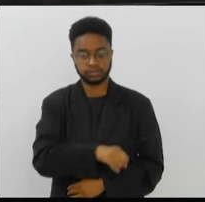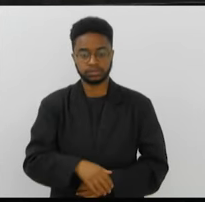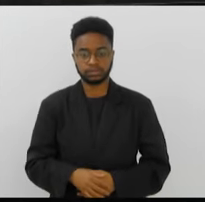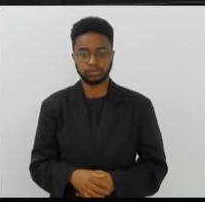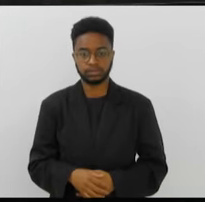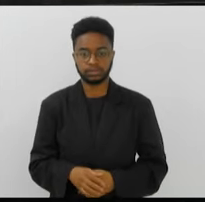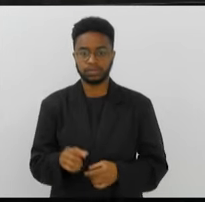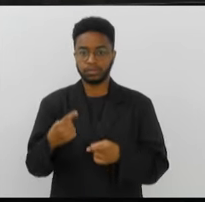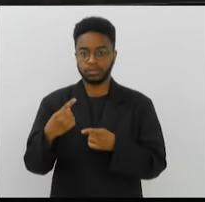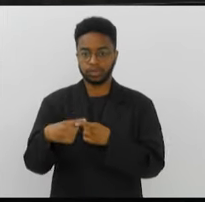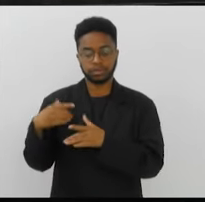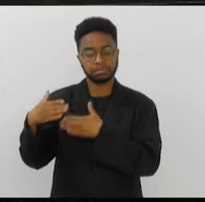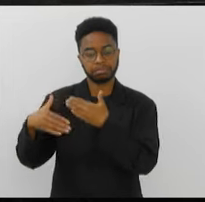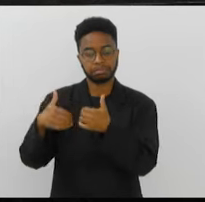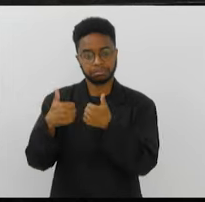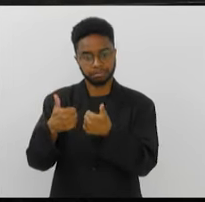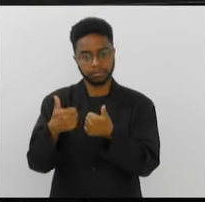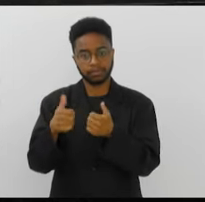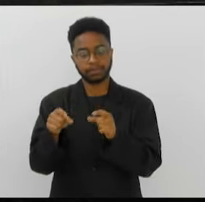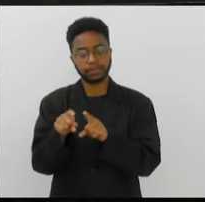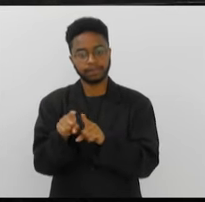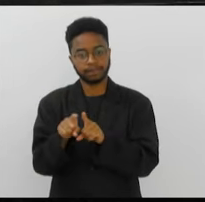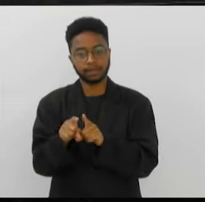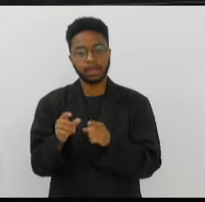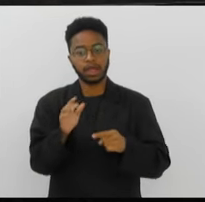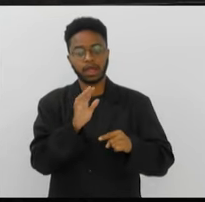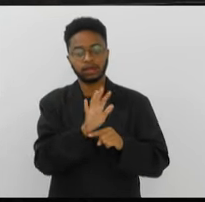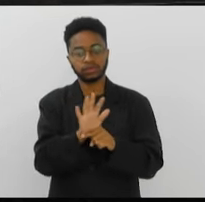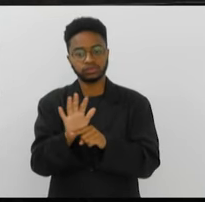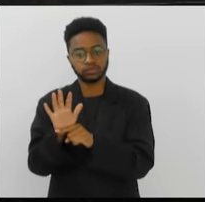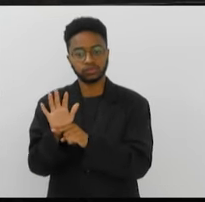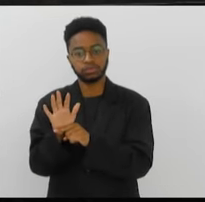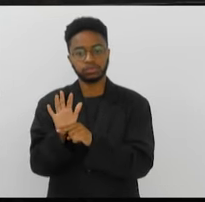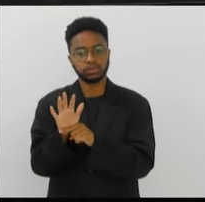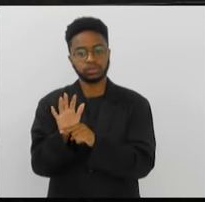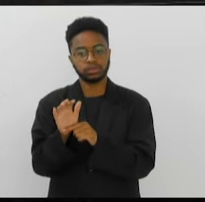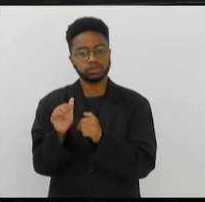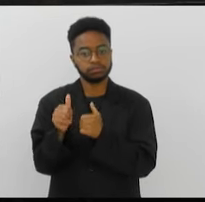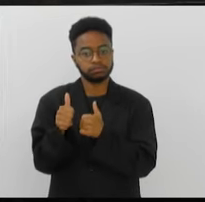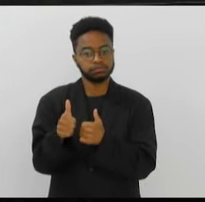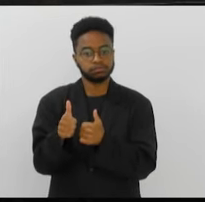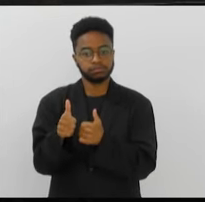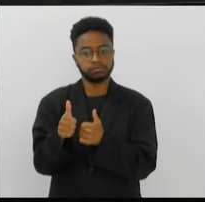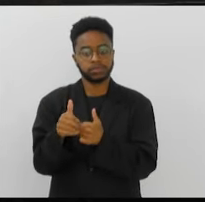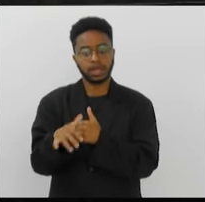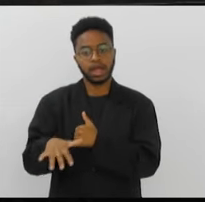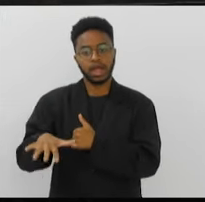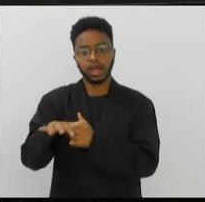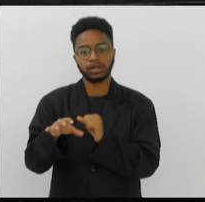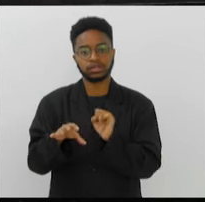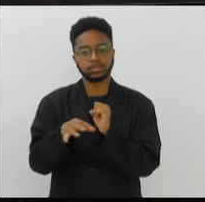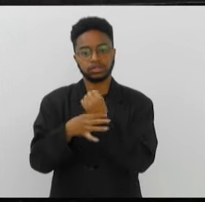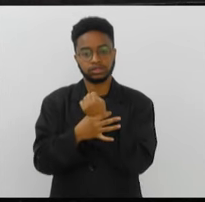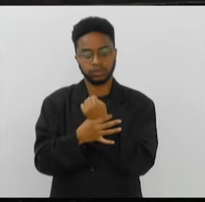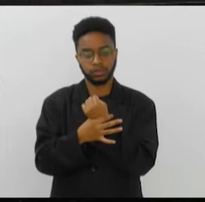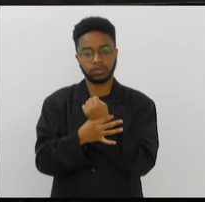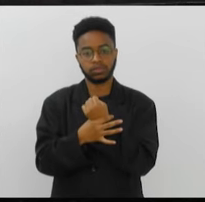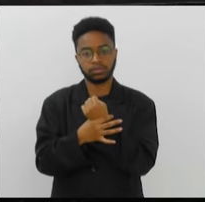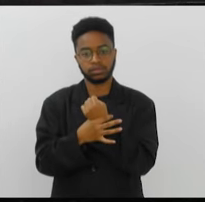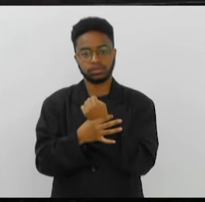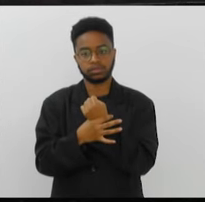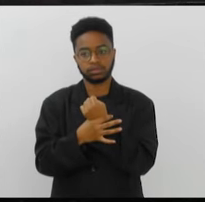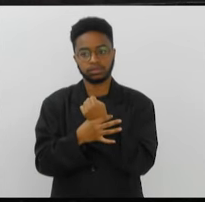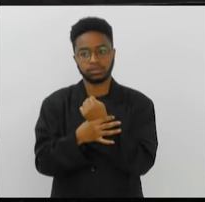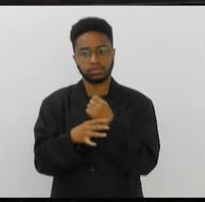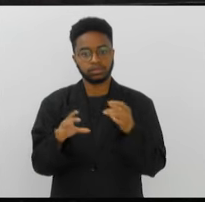vem dando certo e que colabora fortemente com a área de segurança